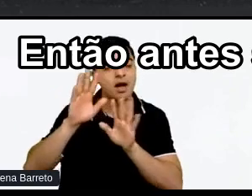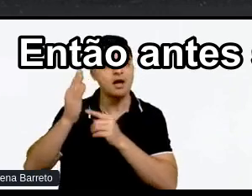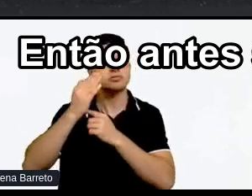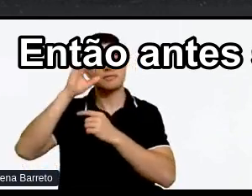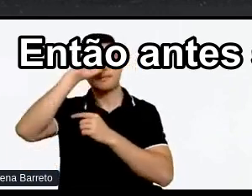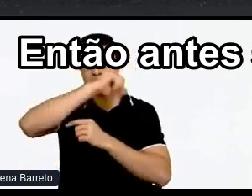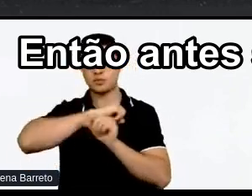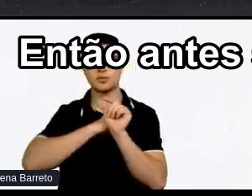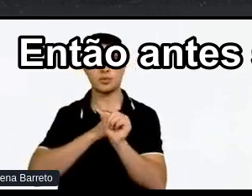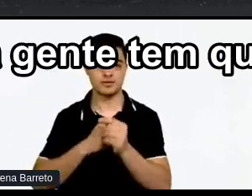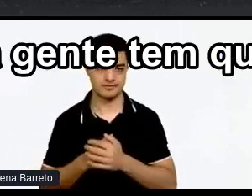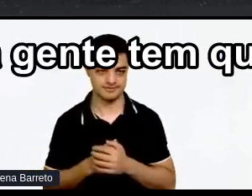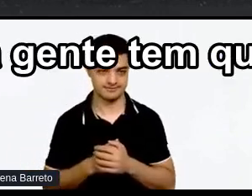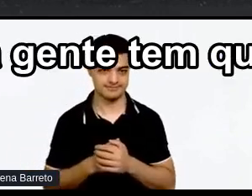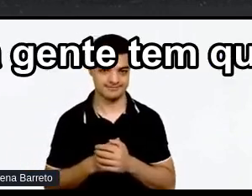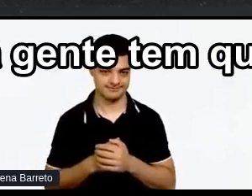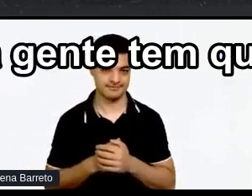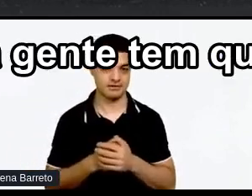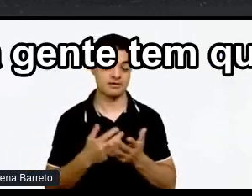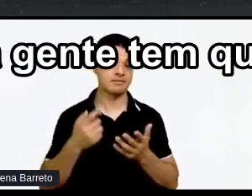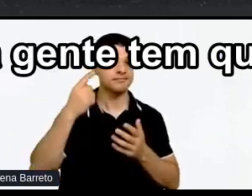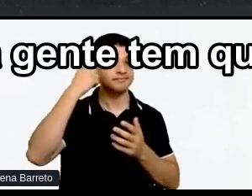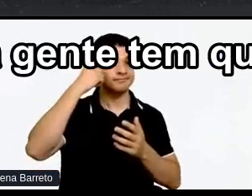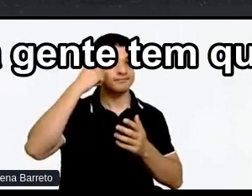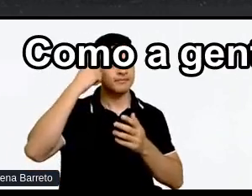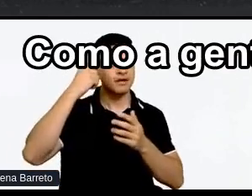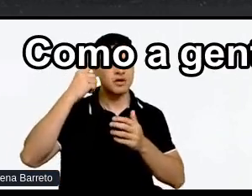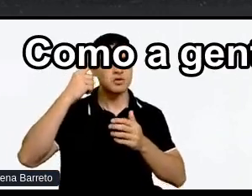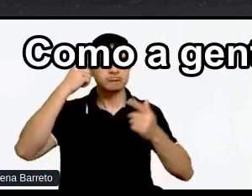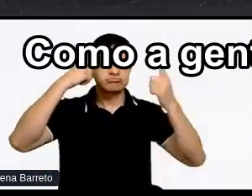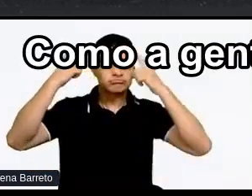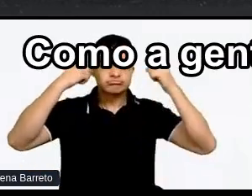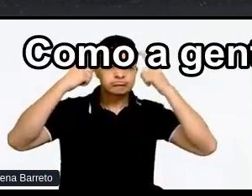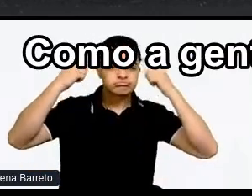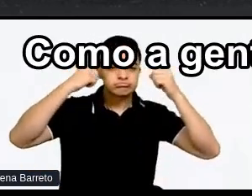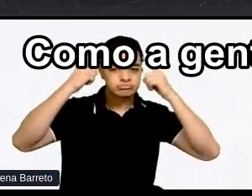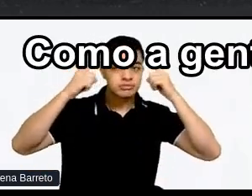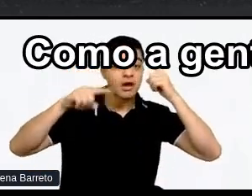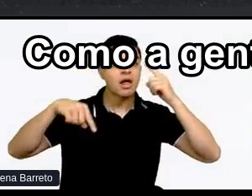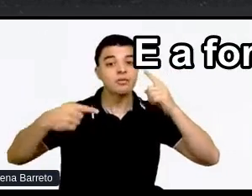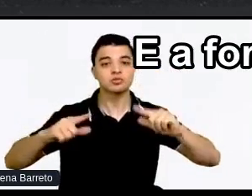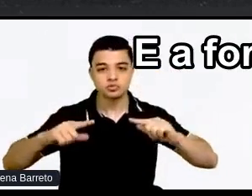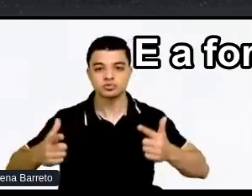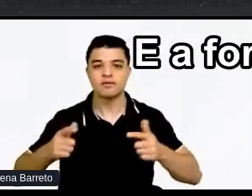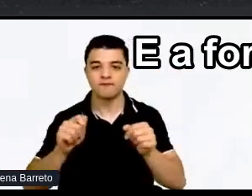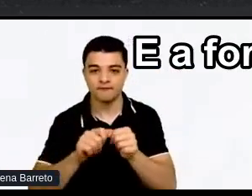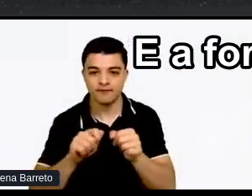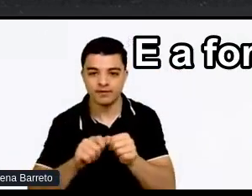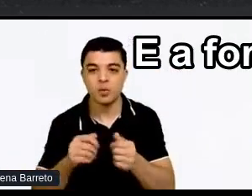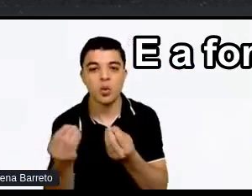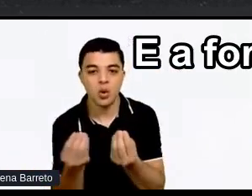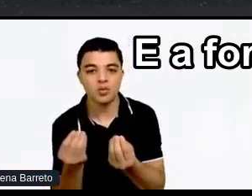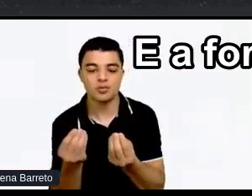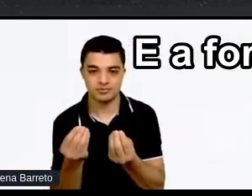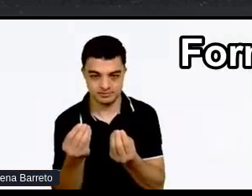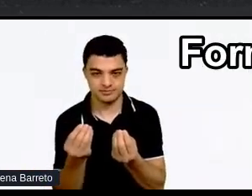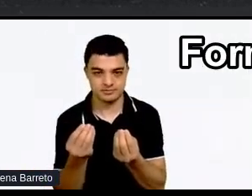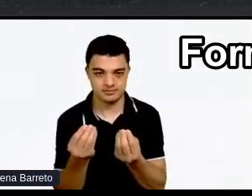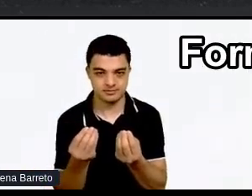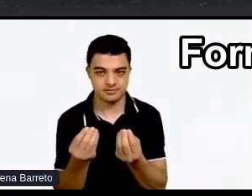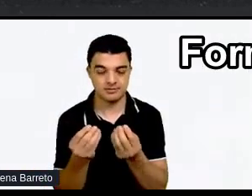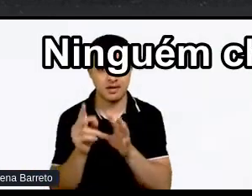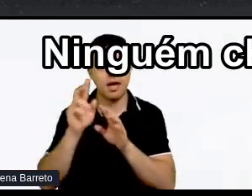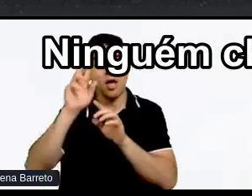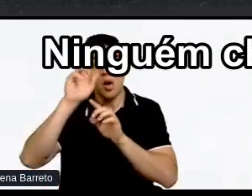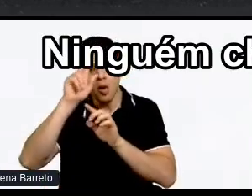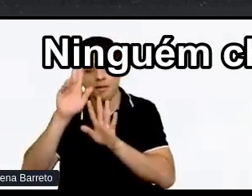antes só de pensar, a gente tem que pensar e agir. Né? Então, como é que a gente age nisso? E a formação, gente.